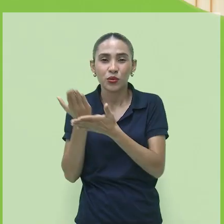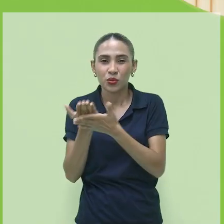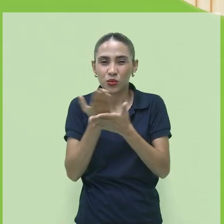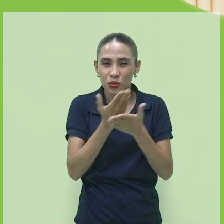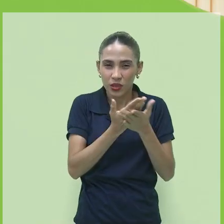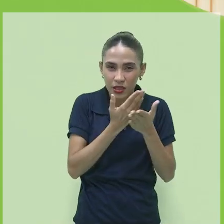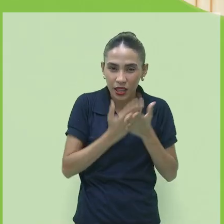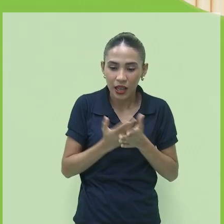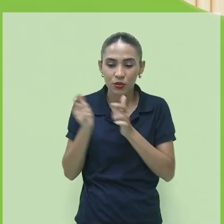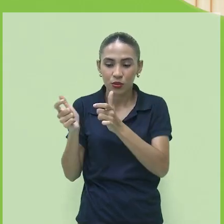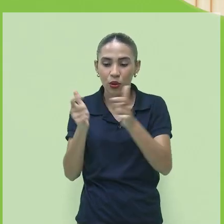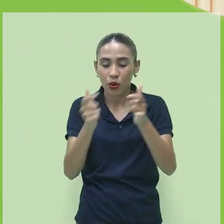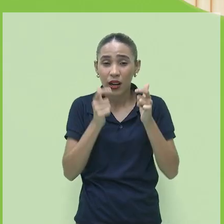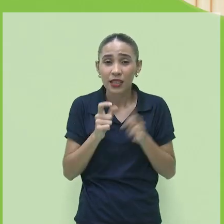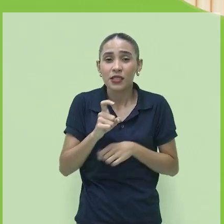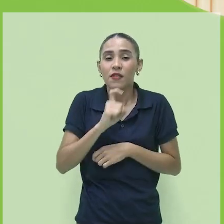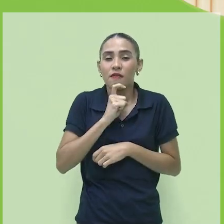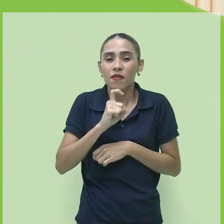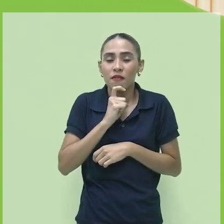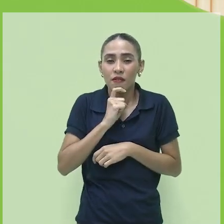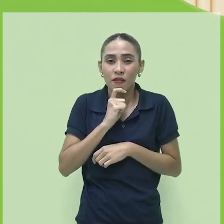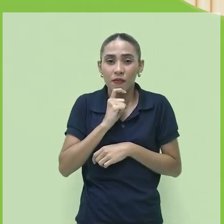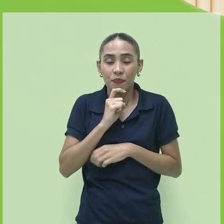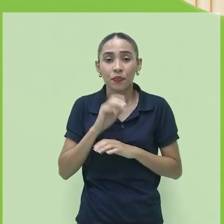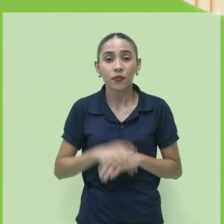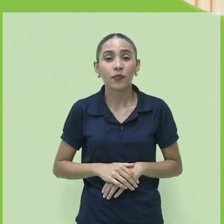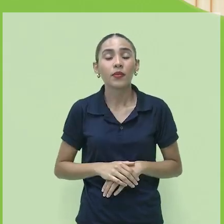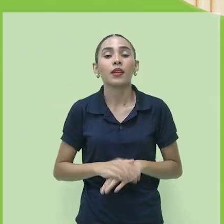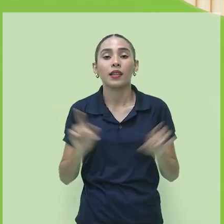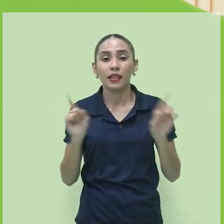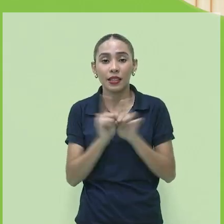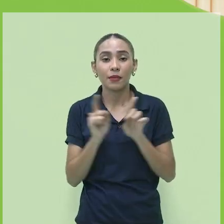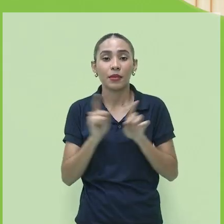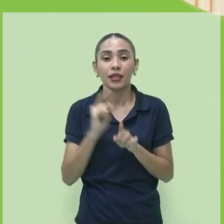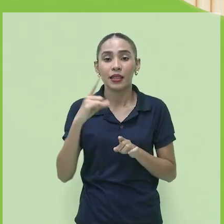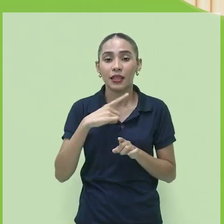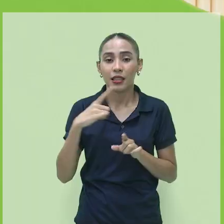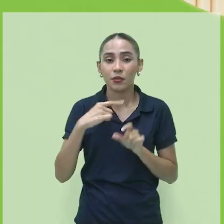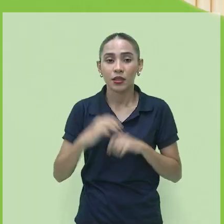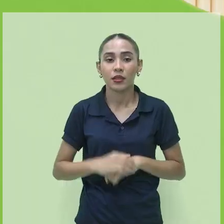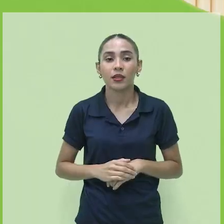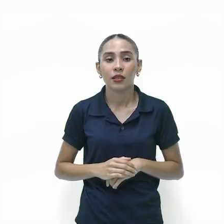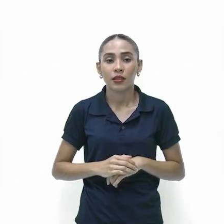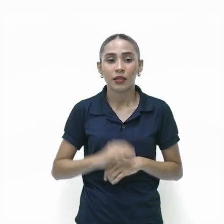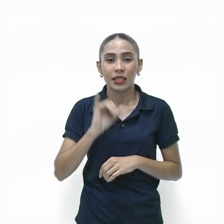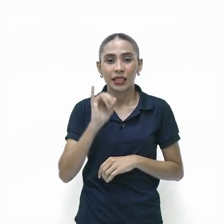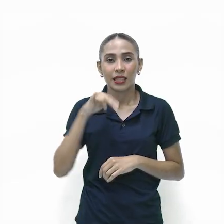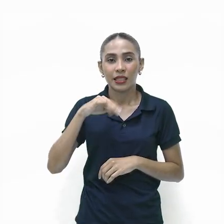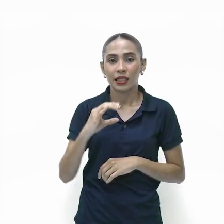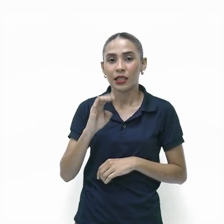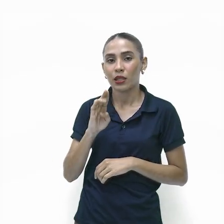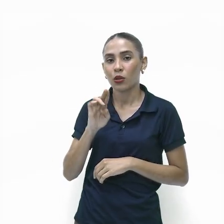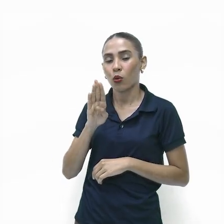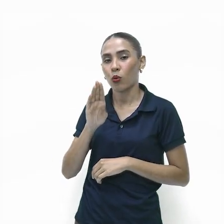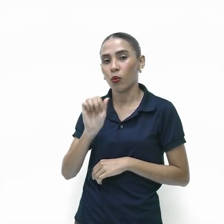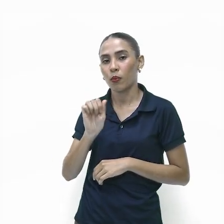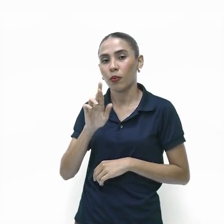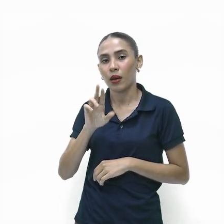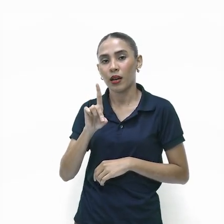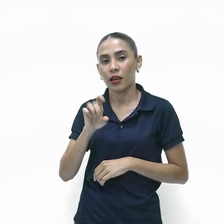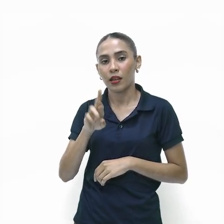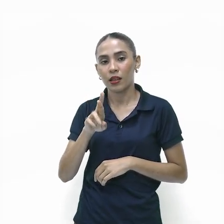local onde está havendo degelo, né, locais extremamente frios. Nós também temos aí o que nós chamamos de incubadoras extremas,